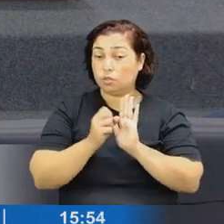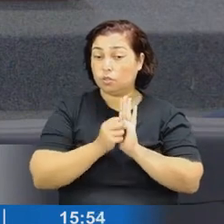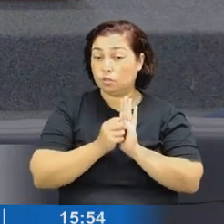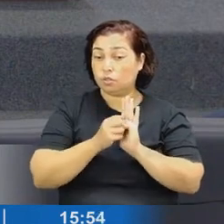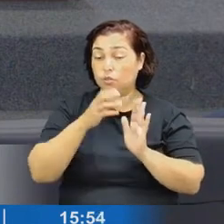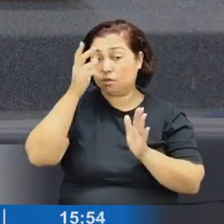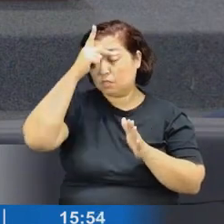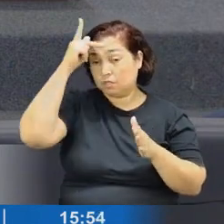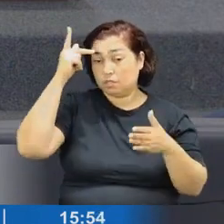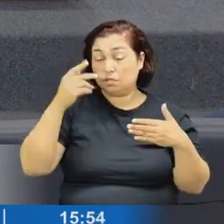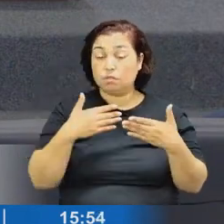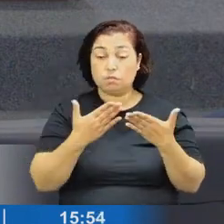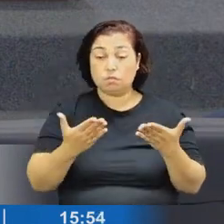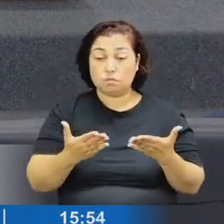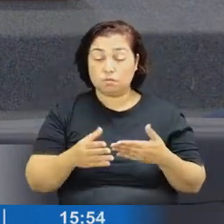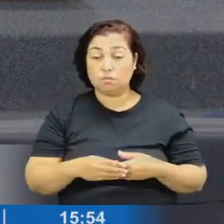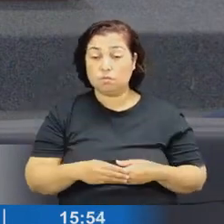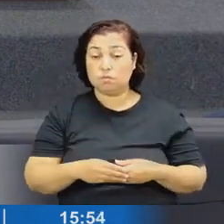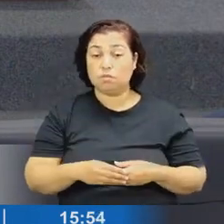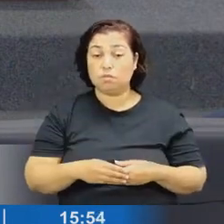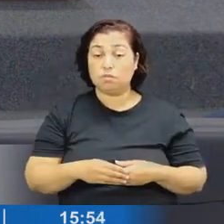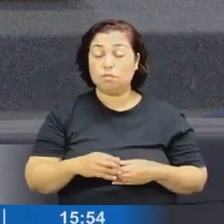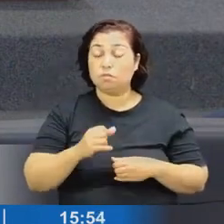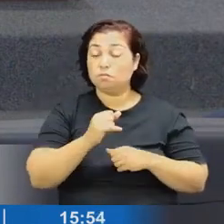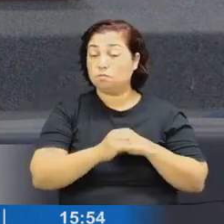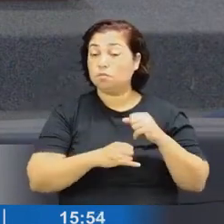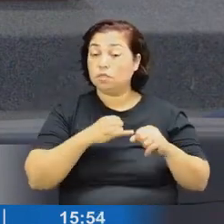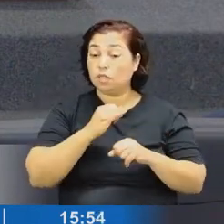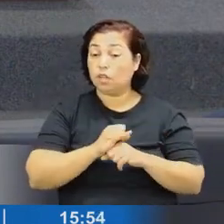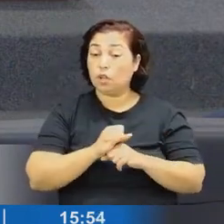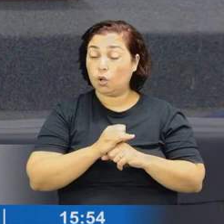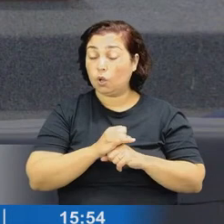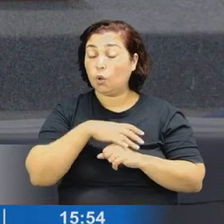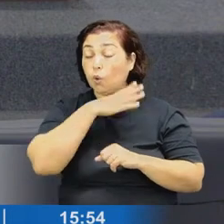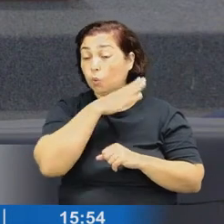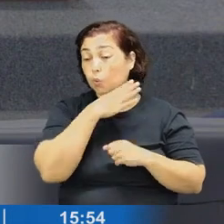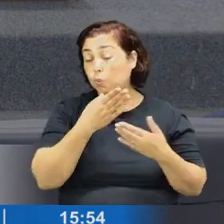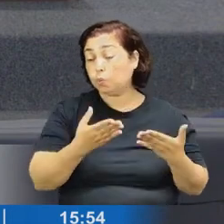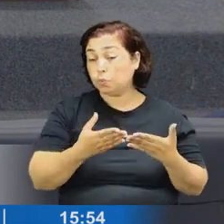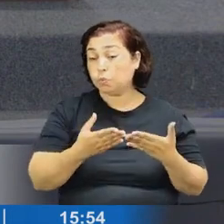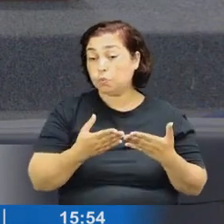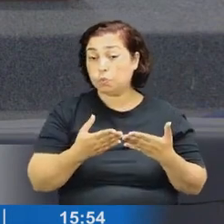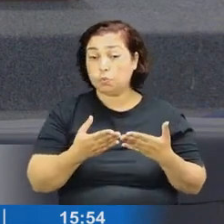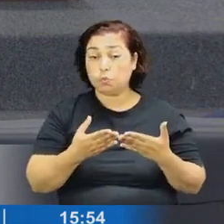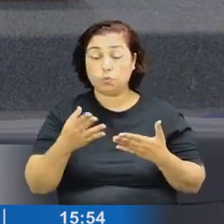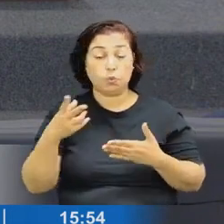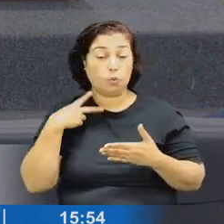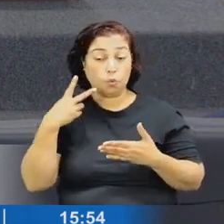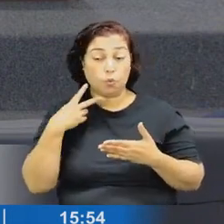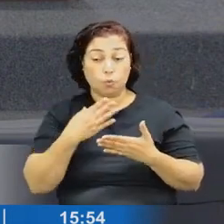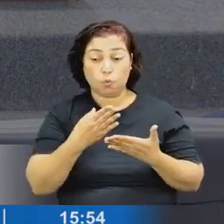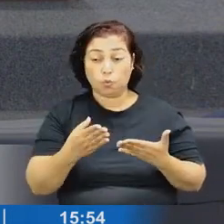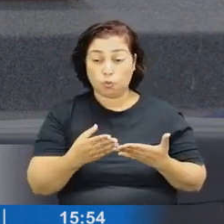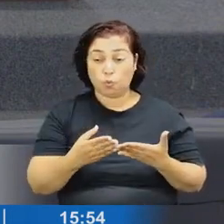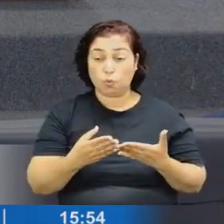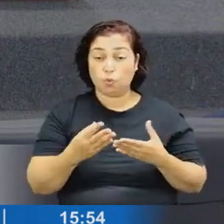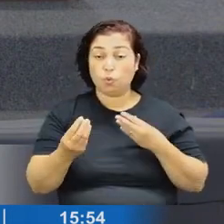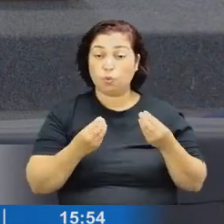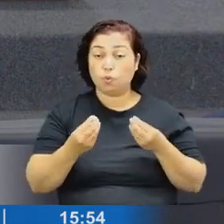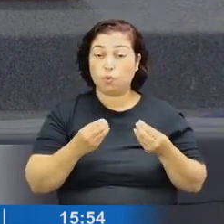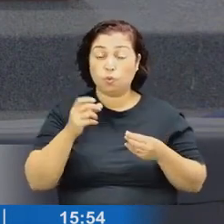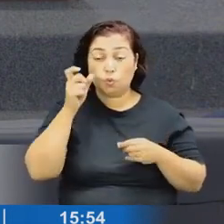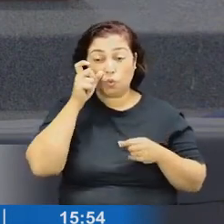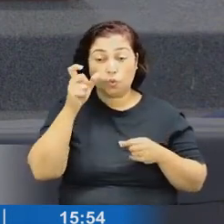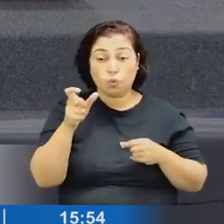ninguém internet tá ali como um cartão de visita mal feito que o vereador com o cara carismático desse na rua ele é muito mais